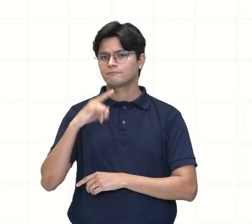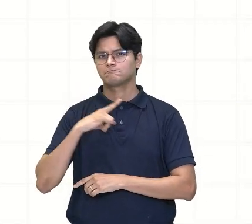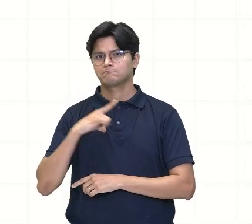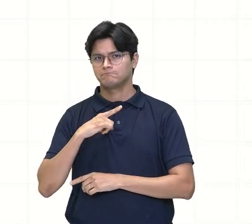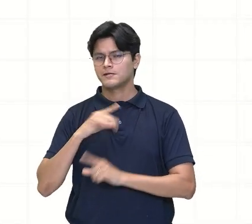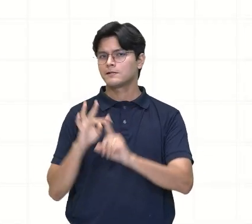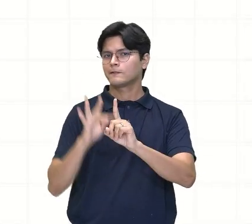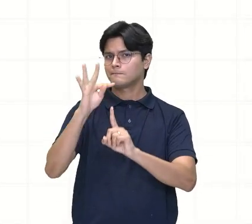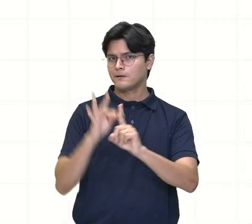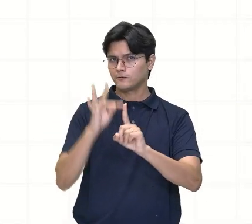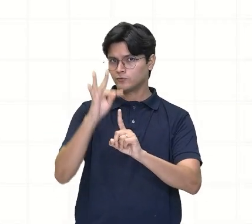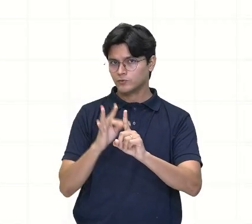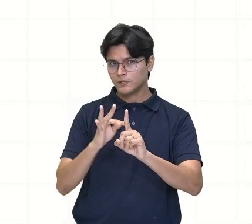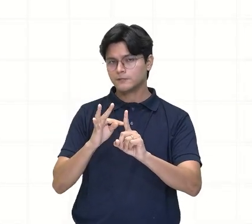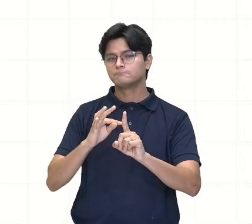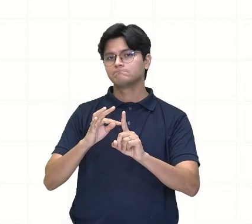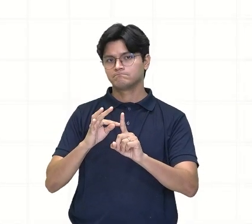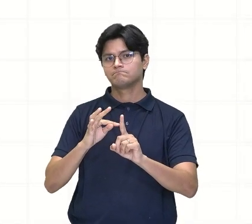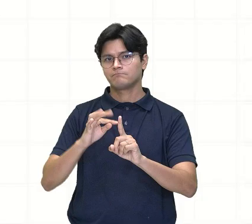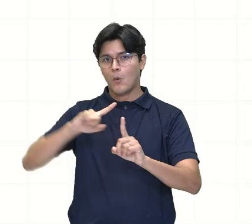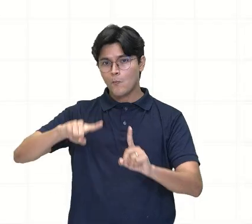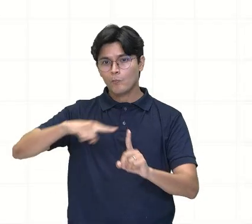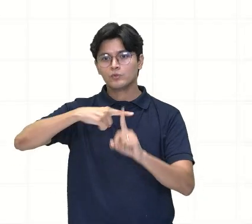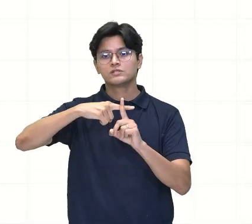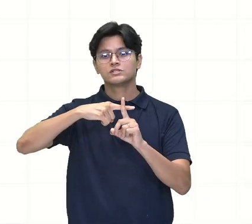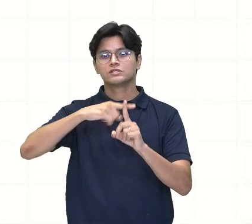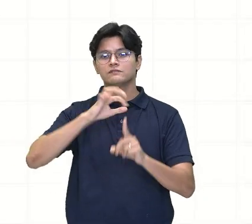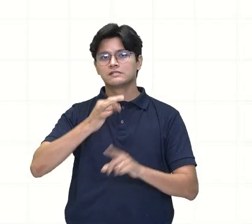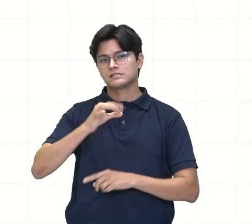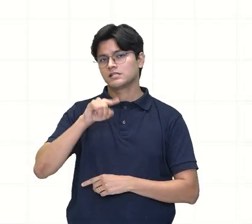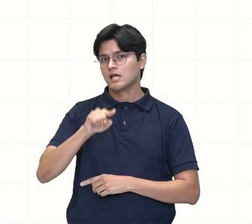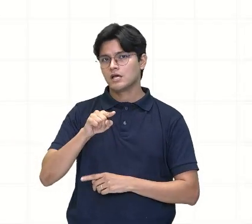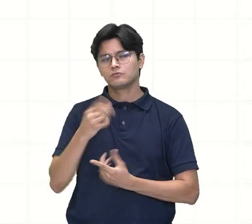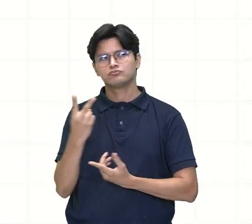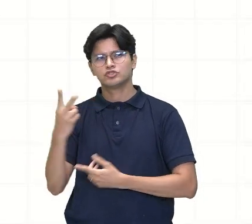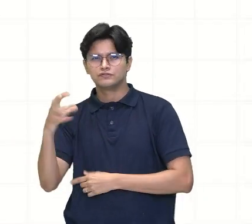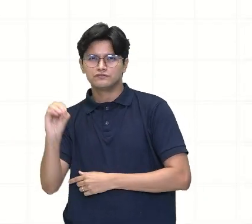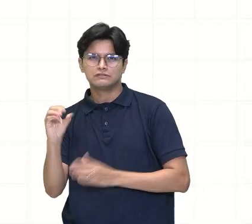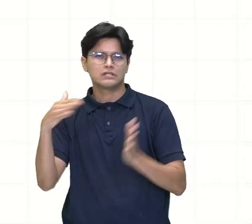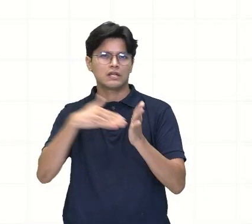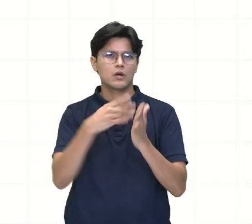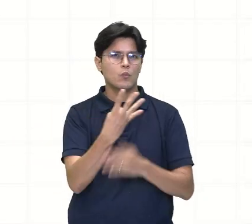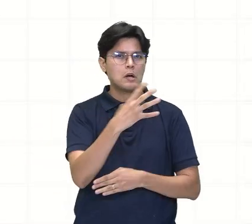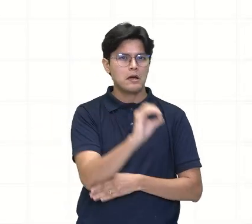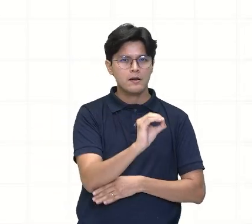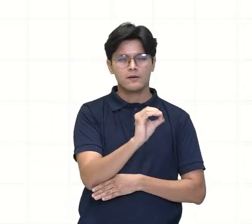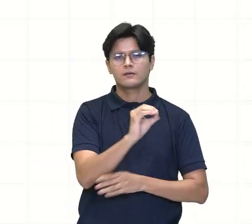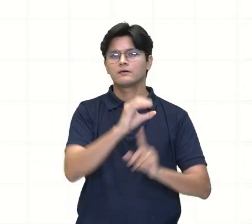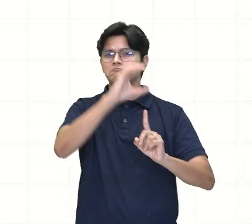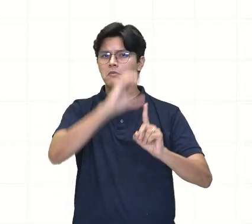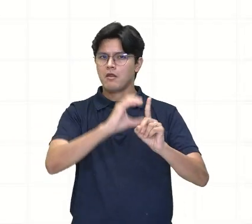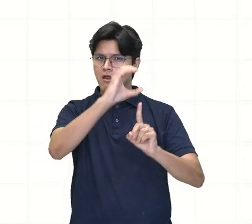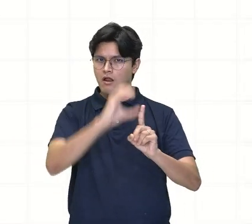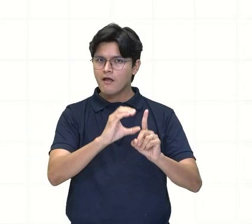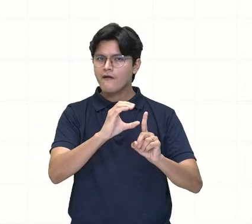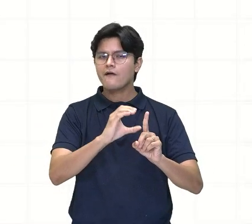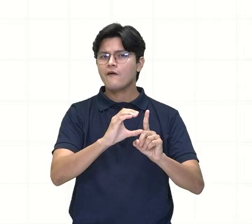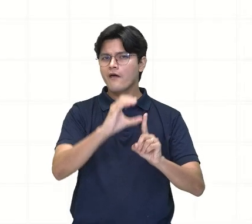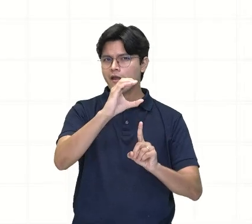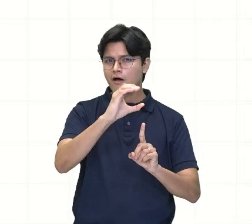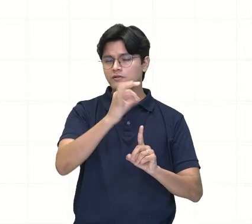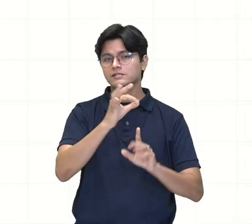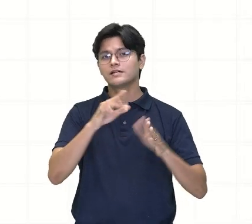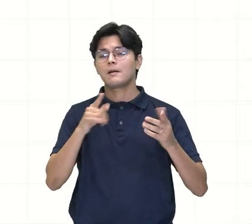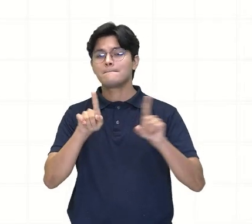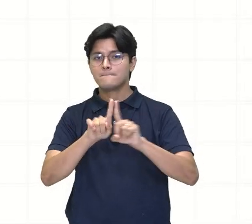temperatura ambiente, que dependendo da região pode variar aqui de 20 a 40 graus, que é uma temperatura mais conhecida,